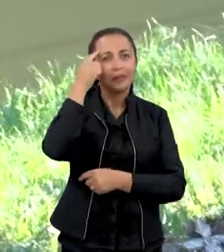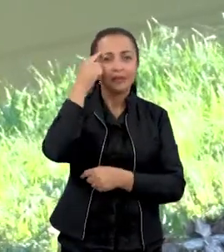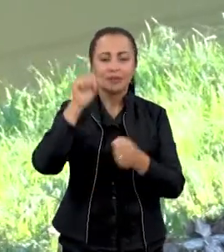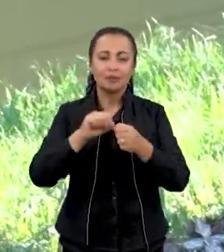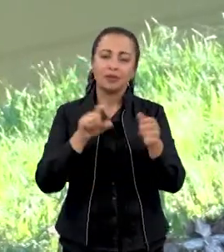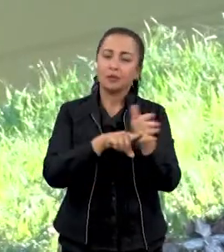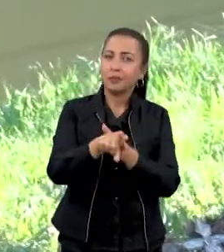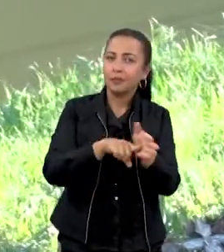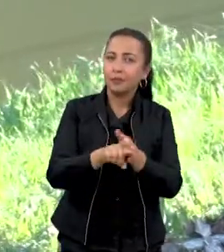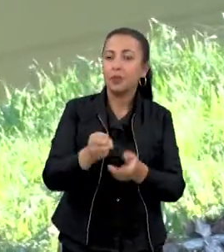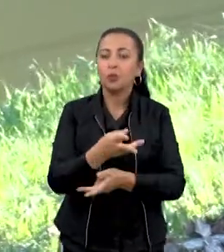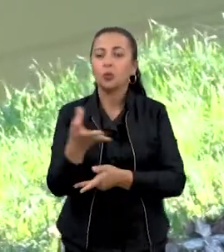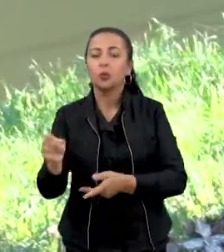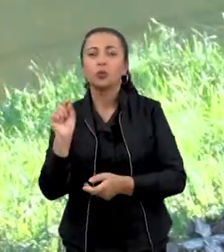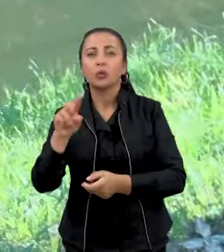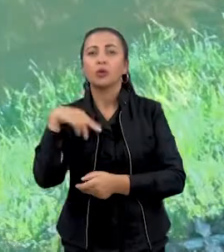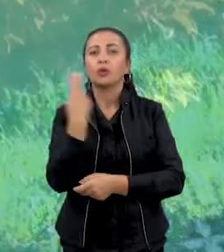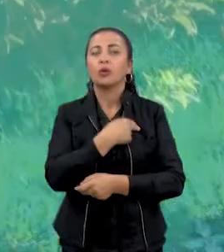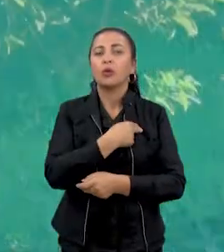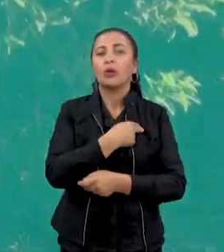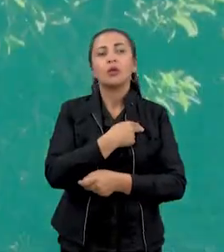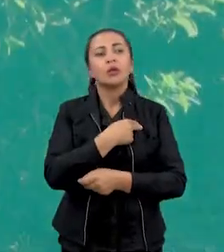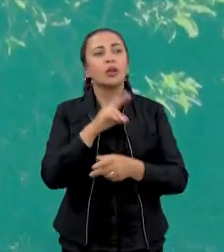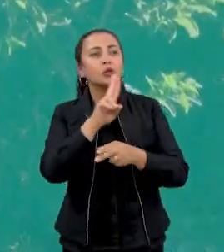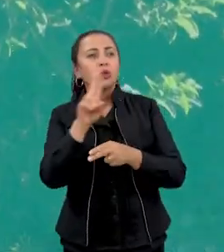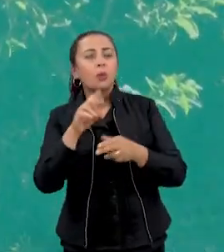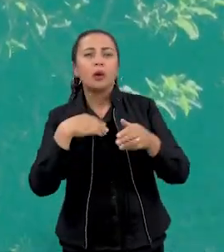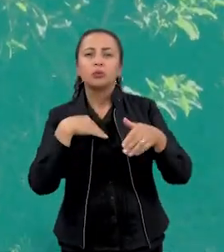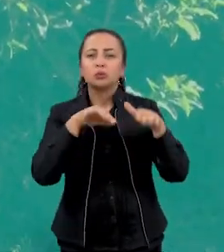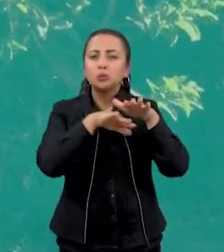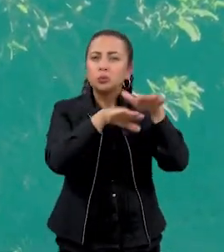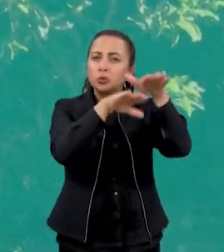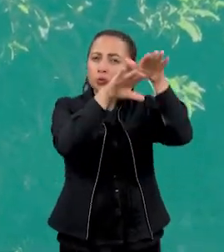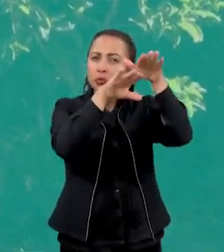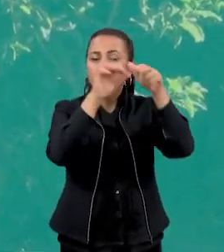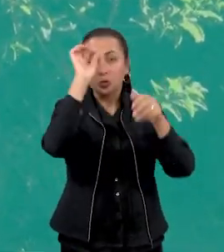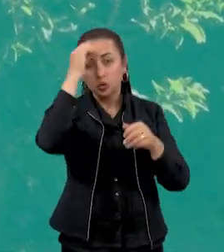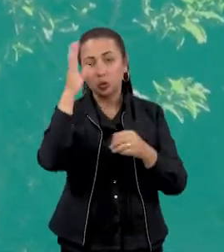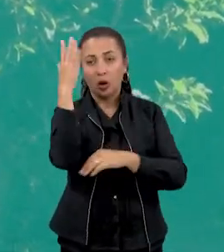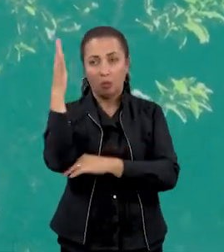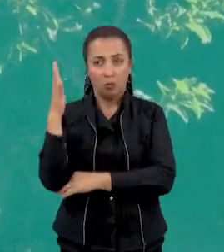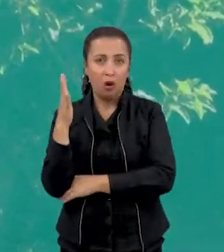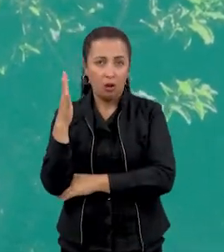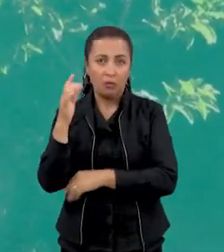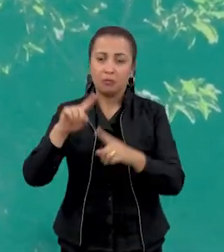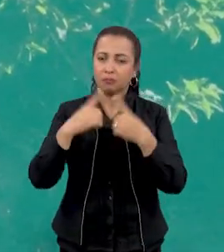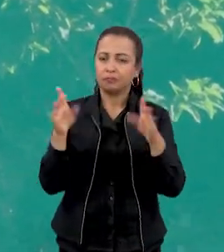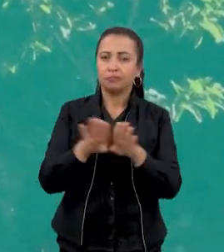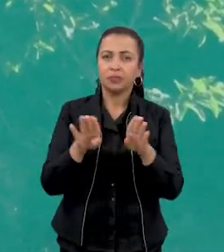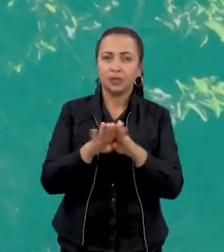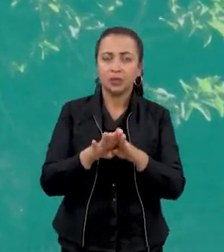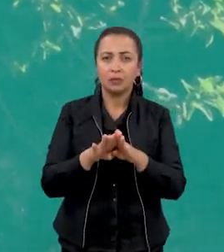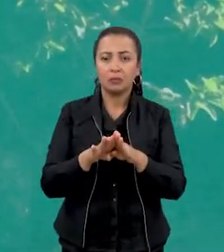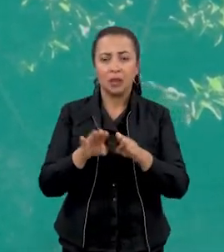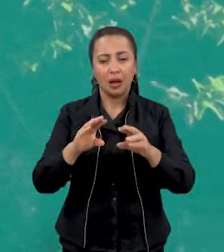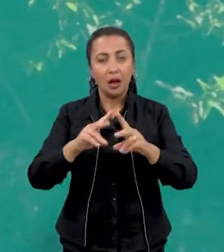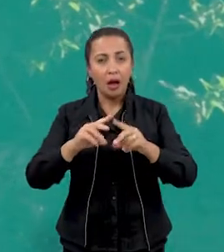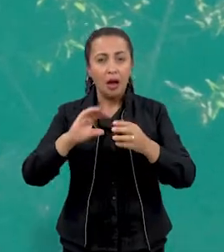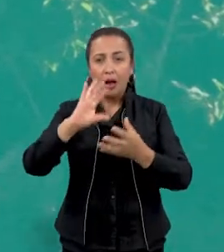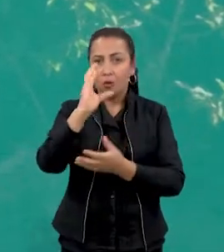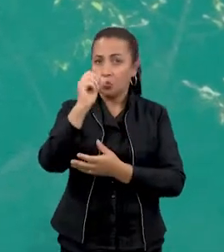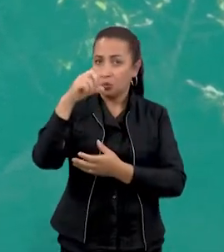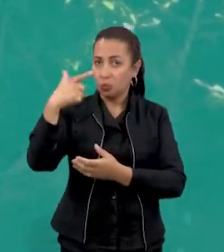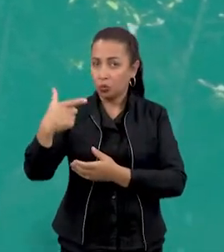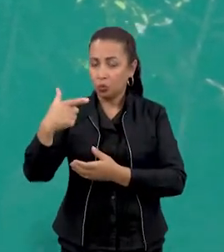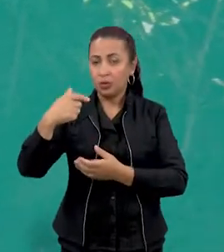fizesse a pesquisa quantificando o que a gente chama de compartimentos. Não só as espécies arbóreas, mas também o